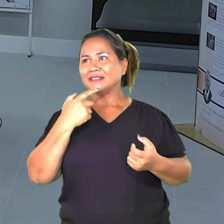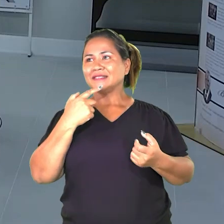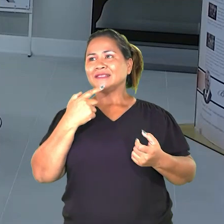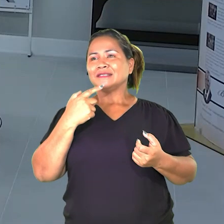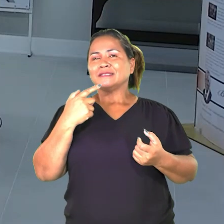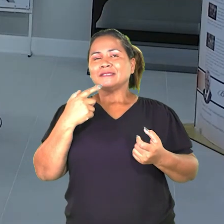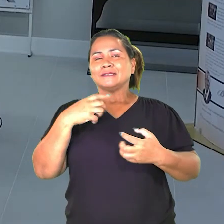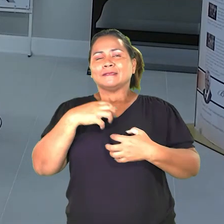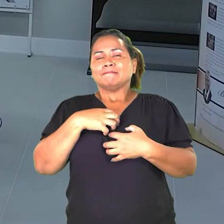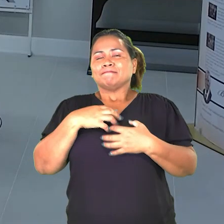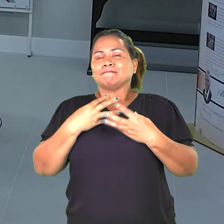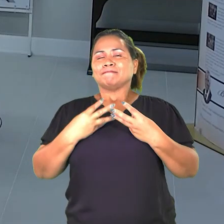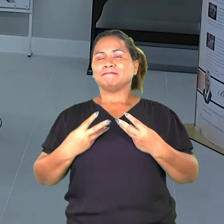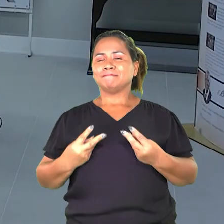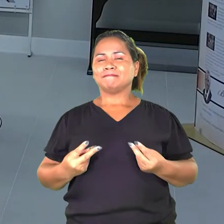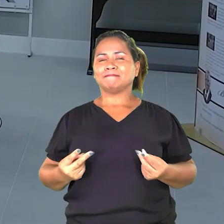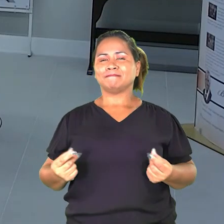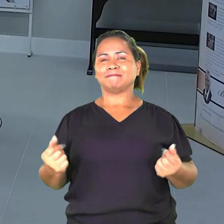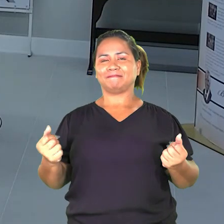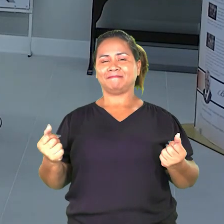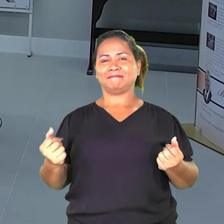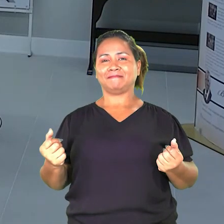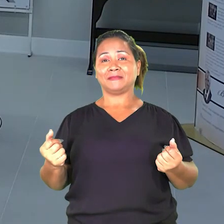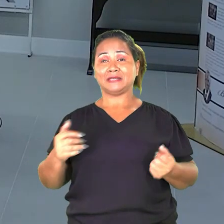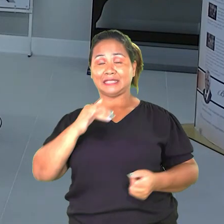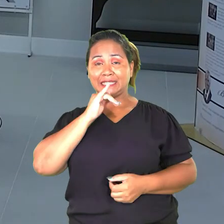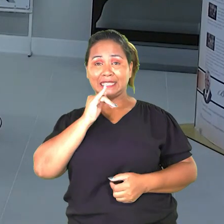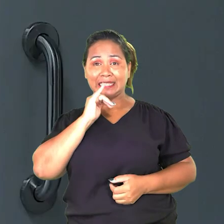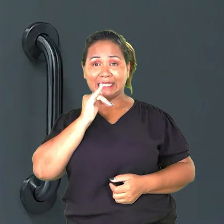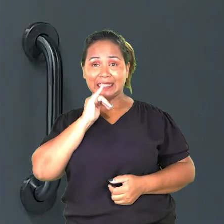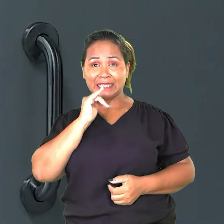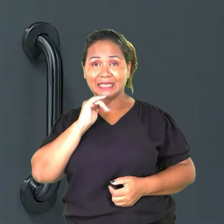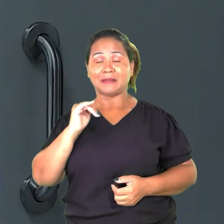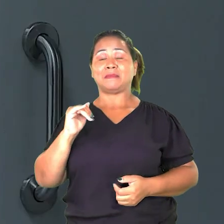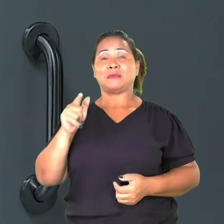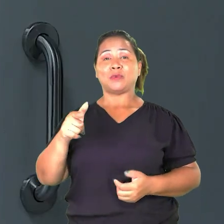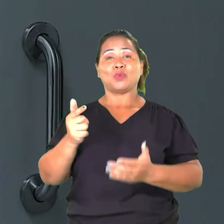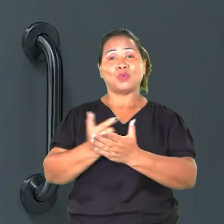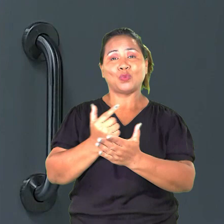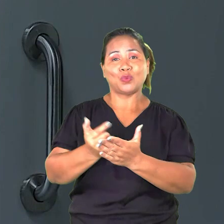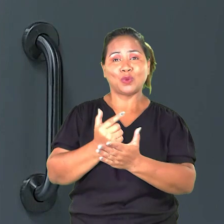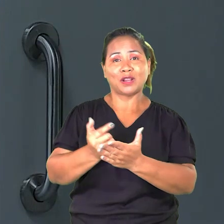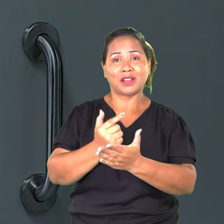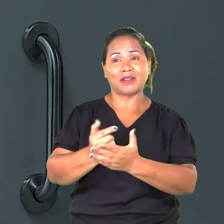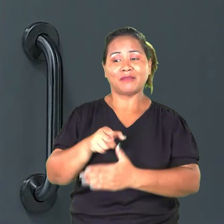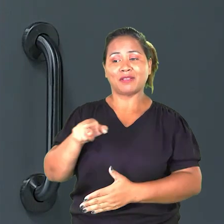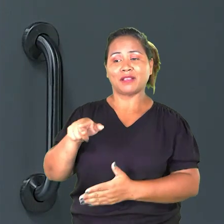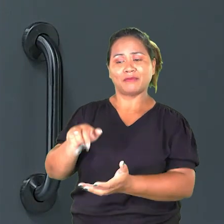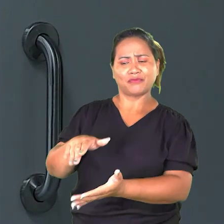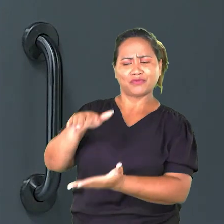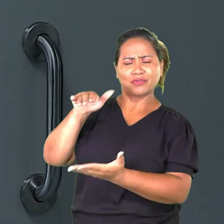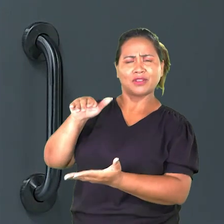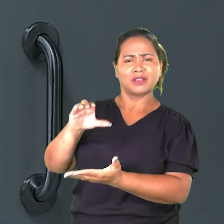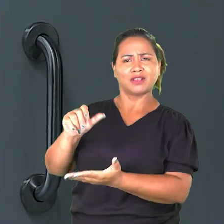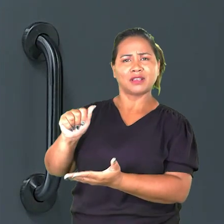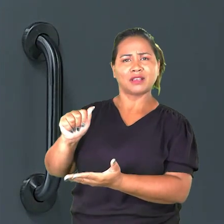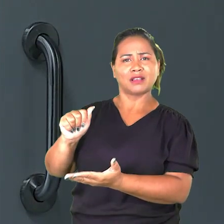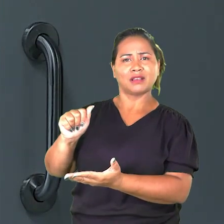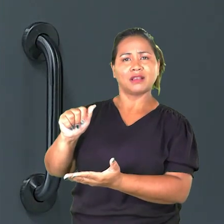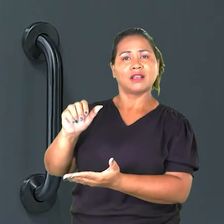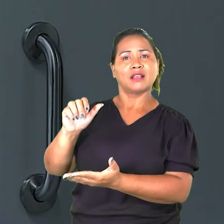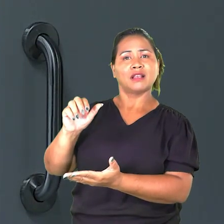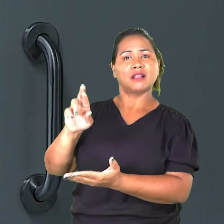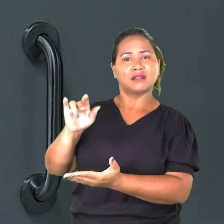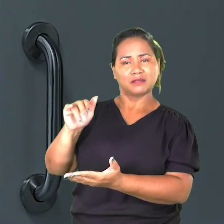como pílulas inesgotáveis. No livro dedicado a ele da coleção Migalhas, aqueles livrinhos,